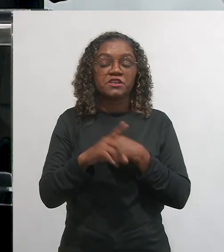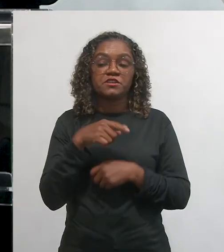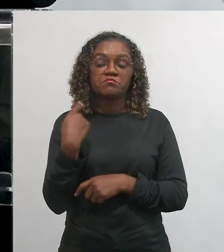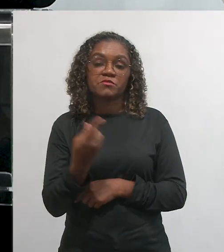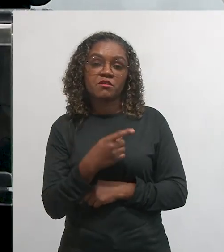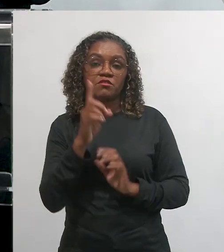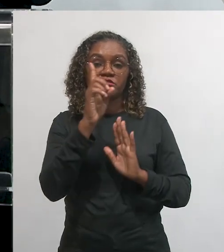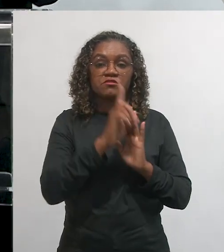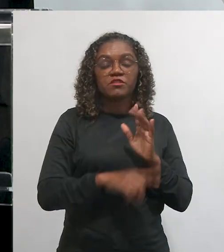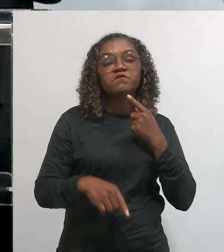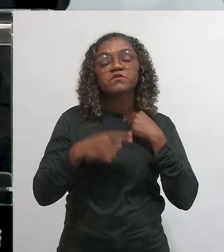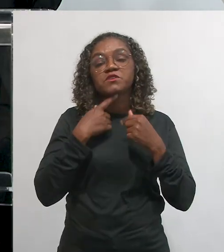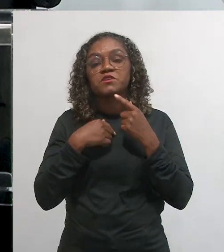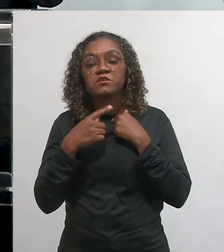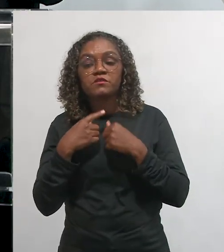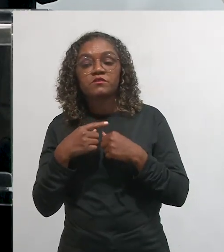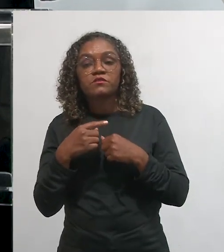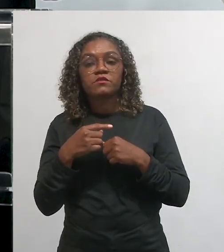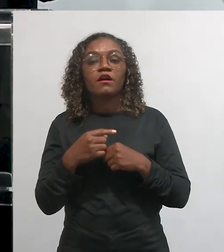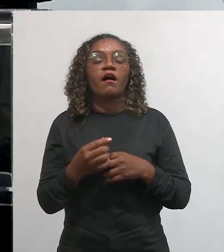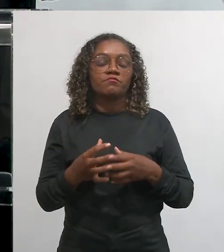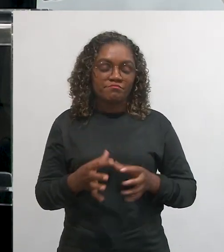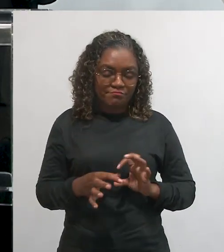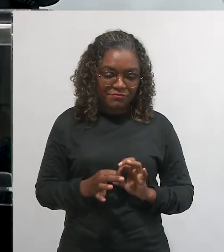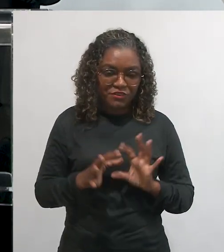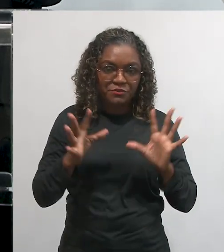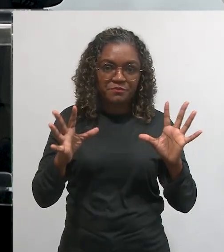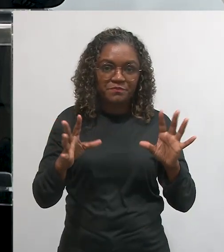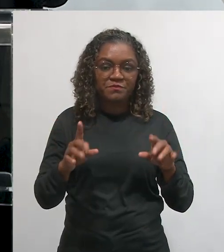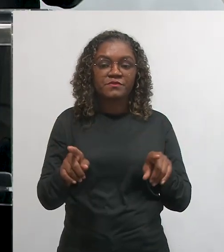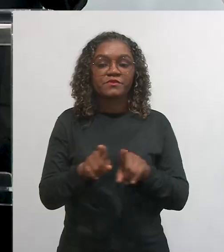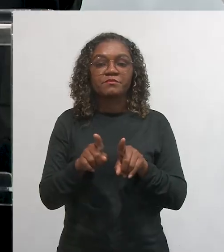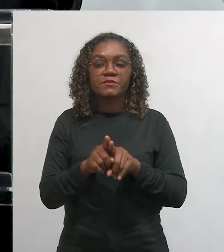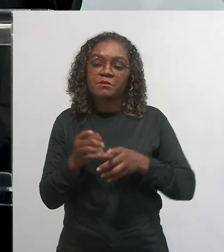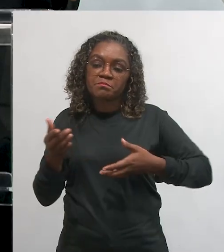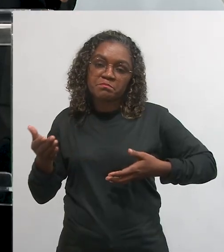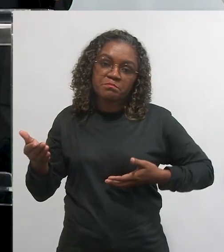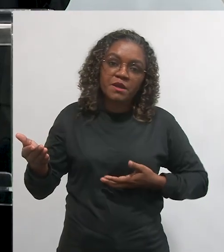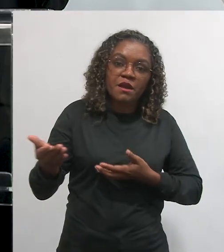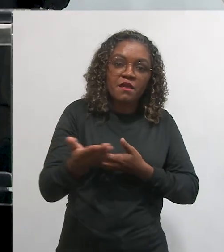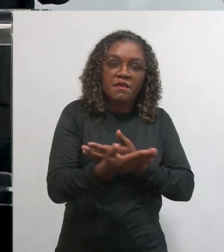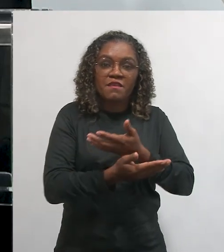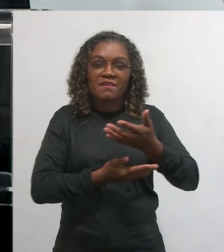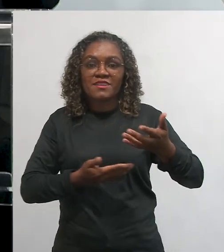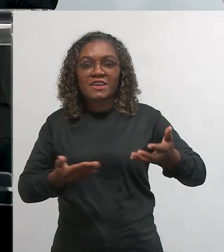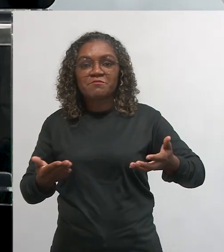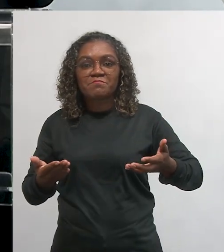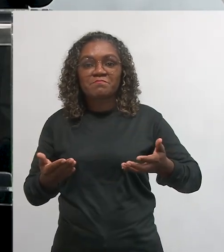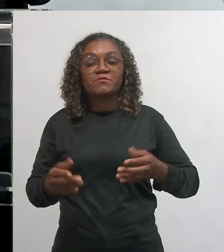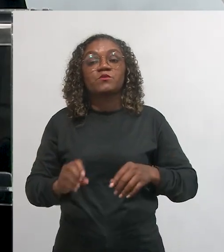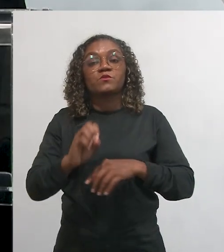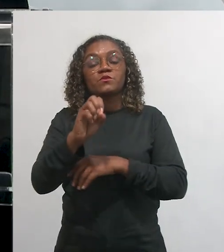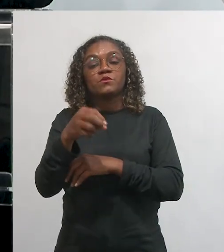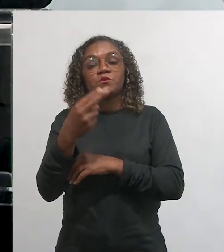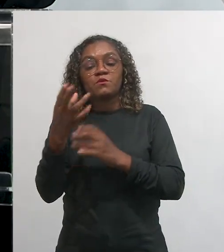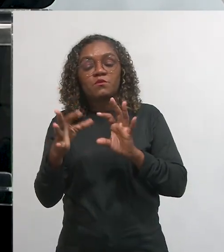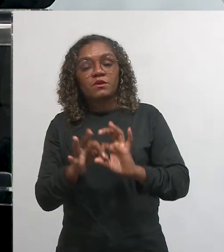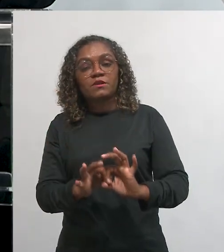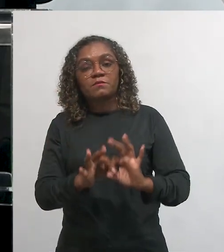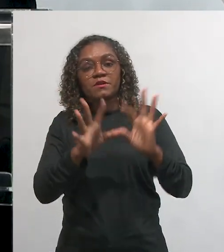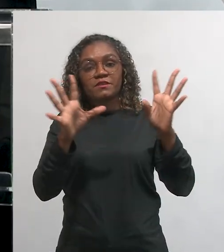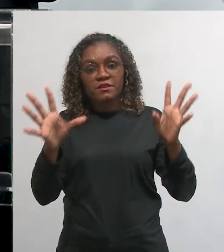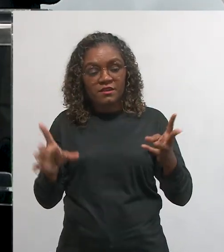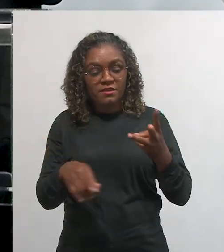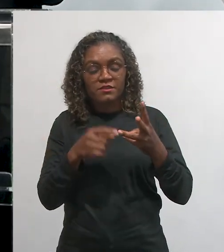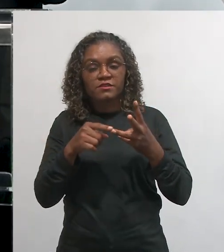também e cria cooperação com os demais. E a liberdade é a mesma coisa. Para garantir a